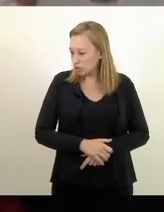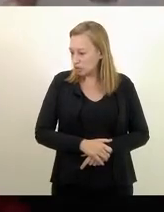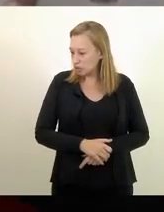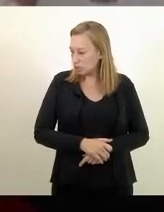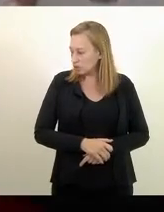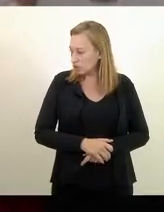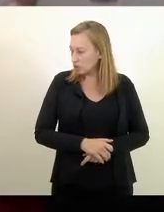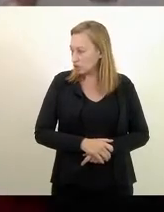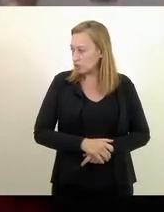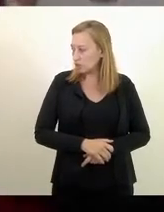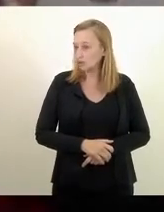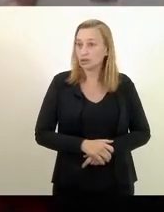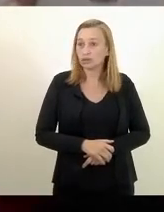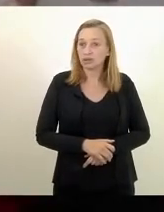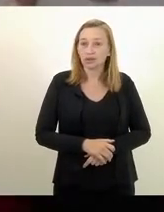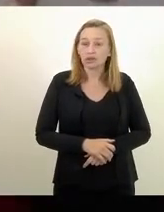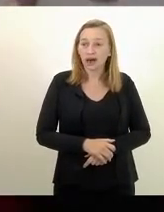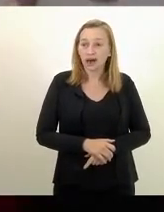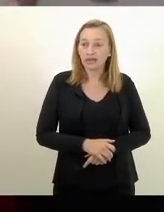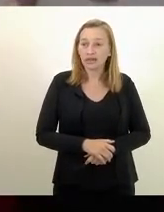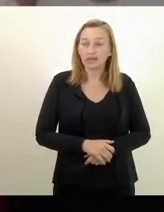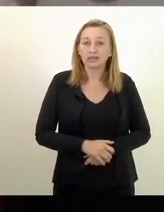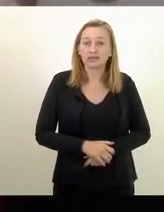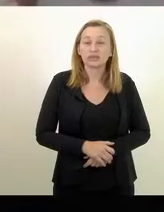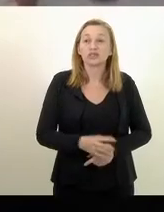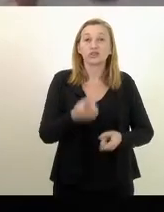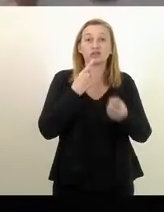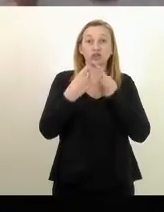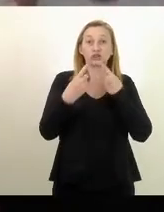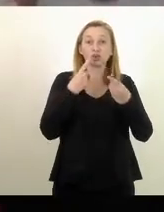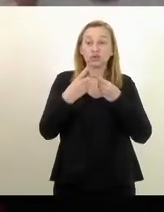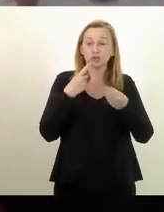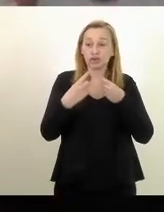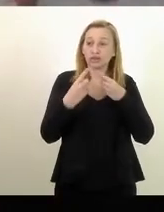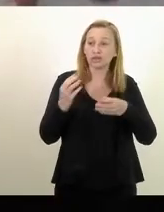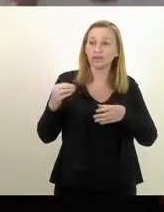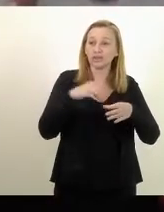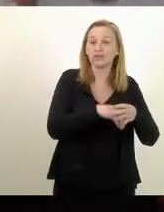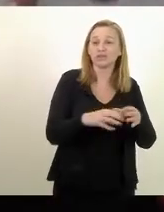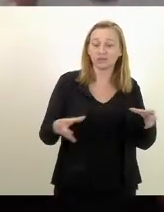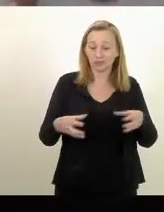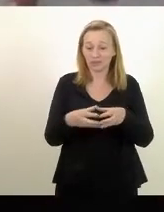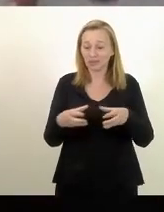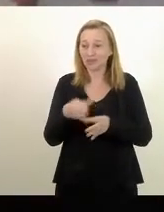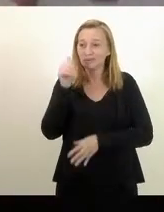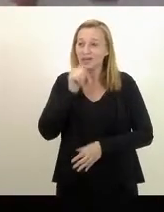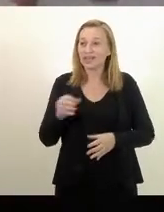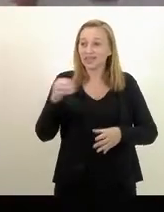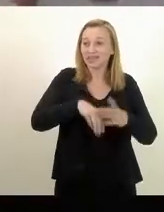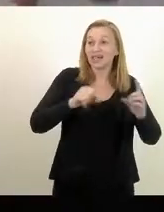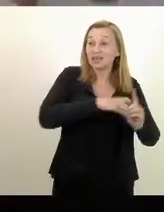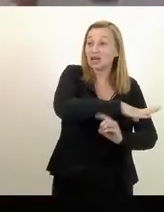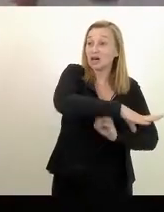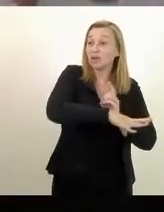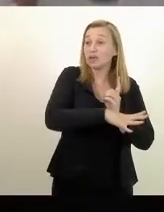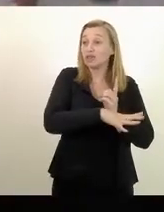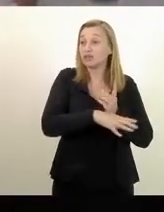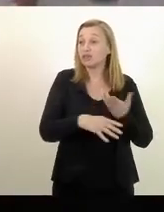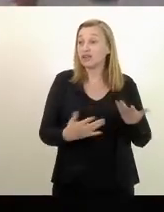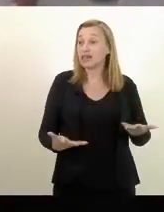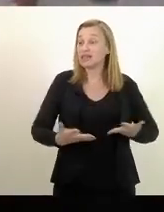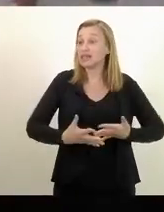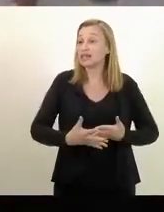implementa pensa discute com o conjunto das mulheres em sociedade a